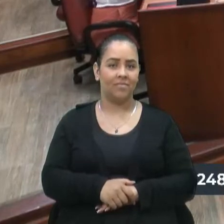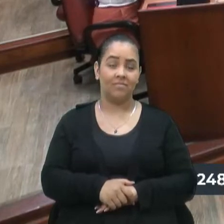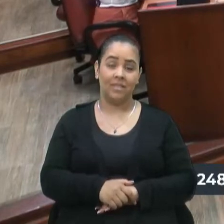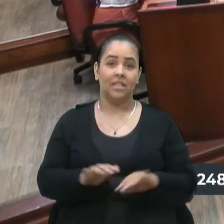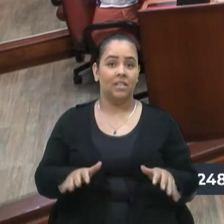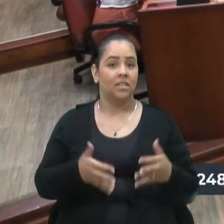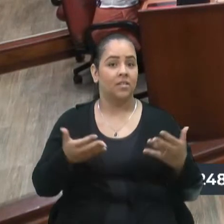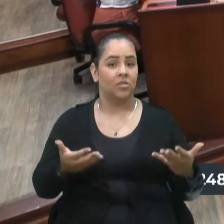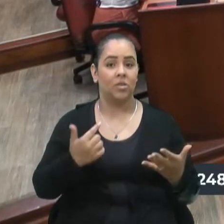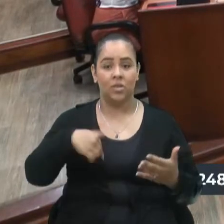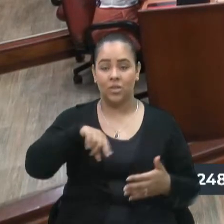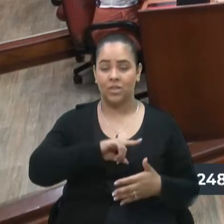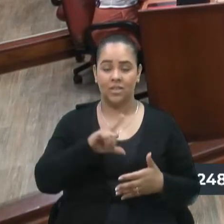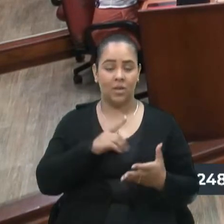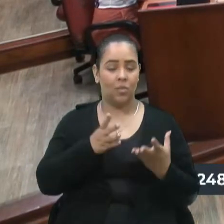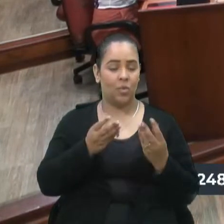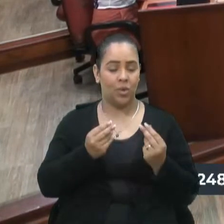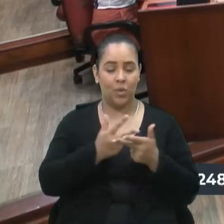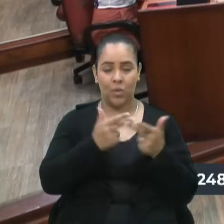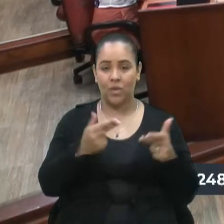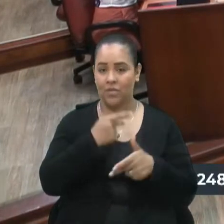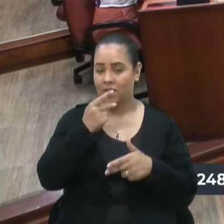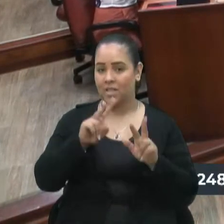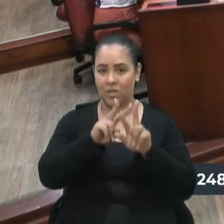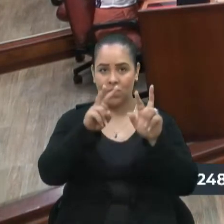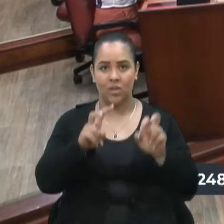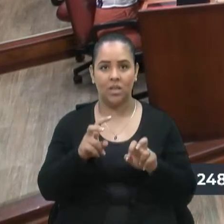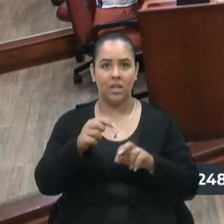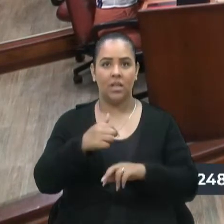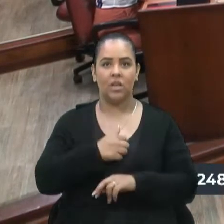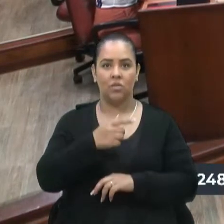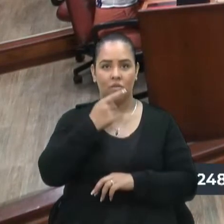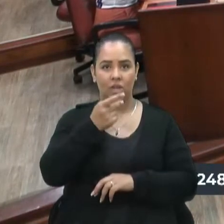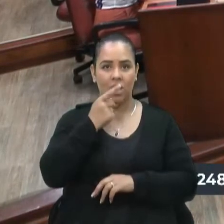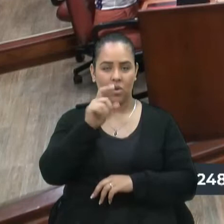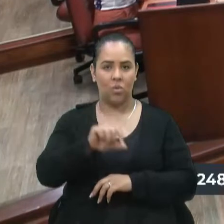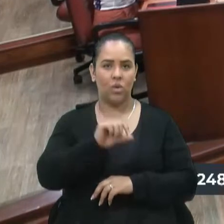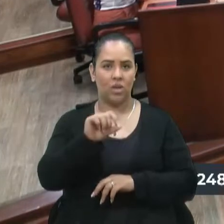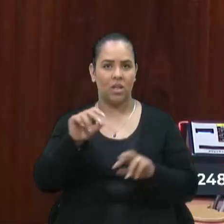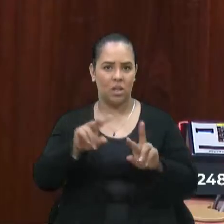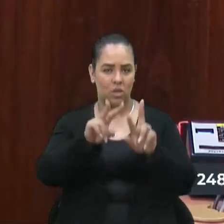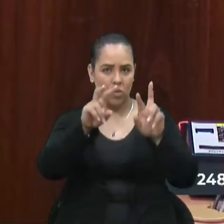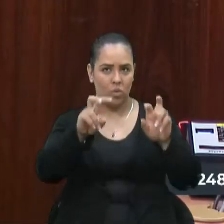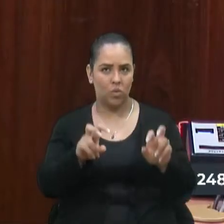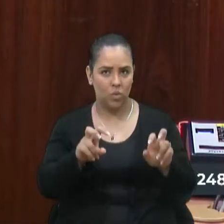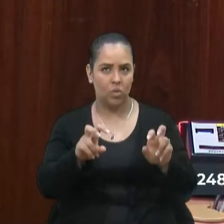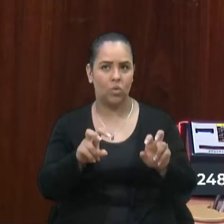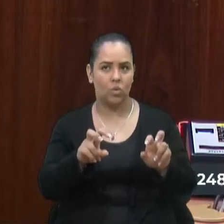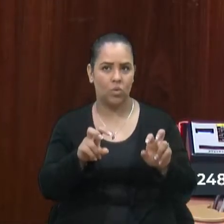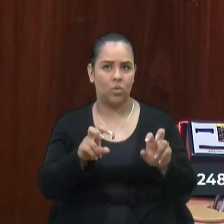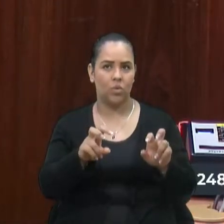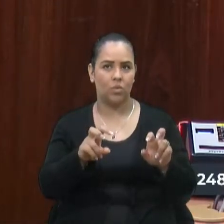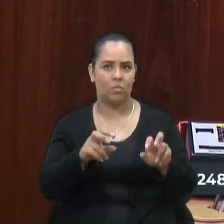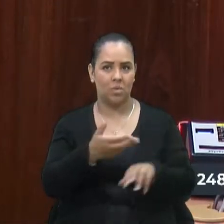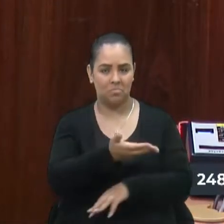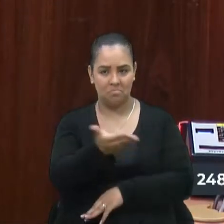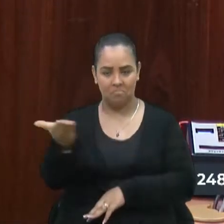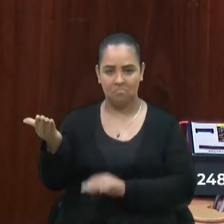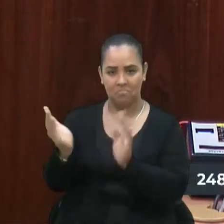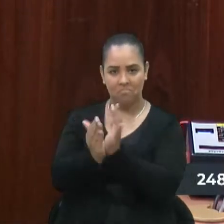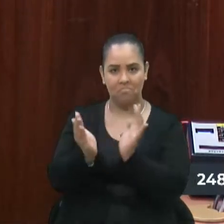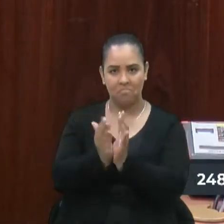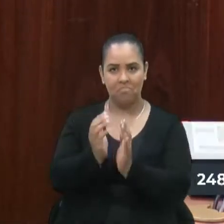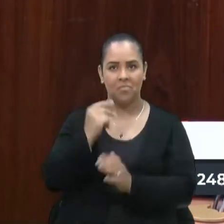Enfim, a gente tem tanto a falar sobre esse tema, mas eu vou me ater a uma questão que fala para os nossos colegas,